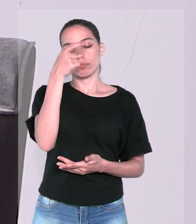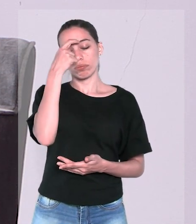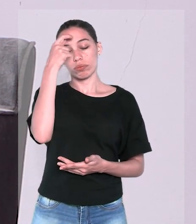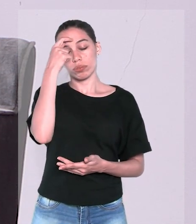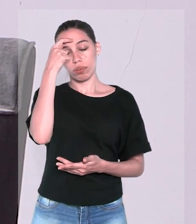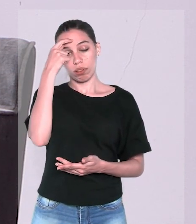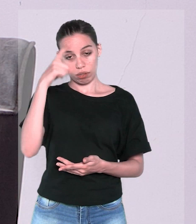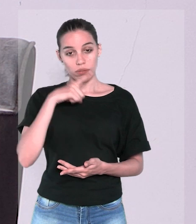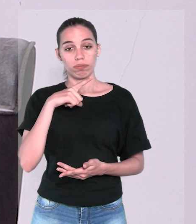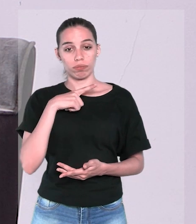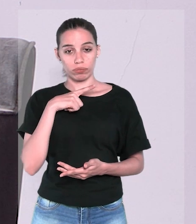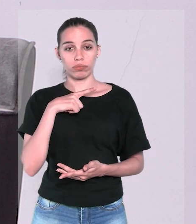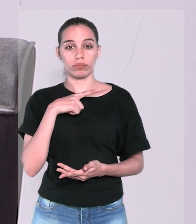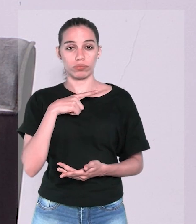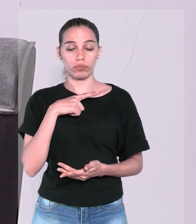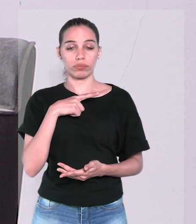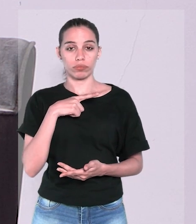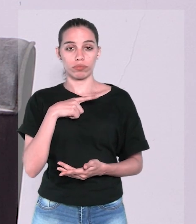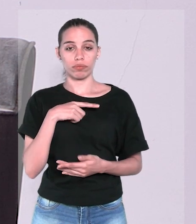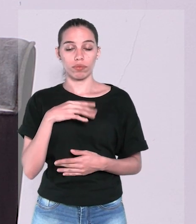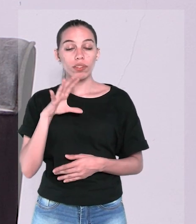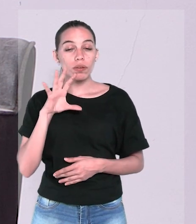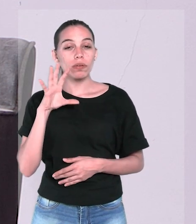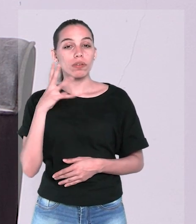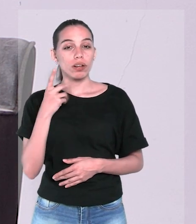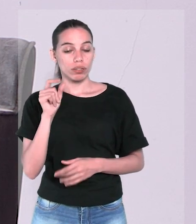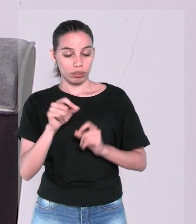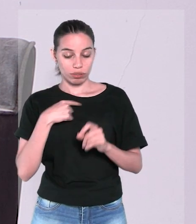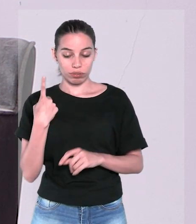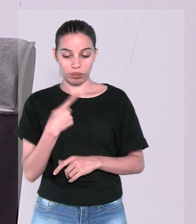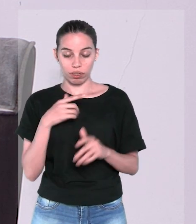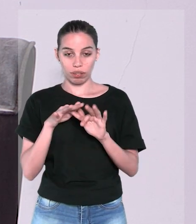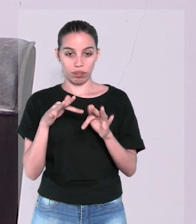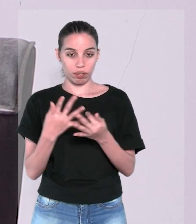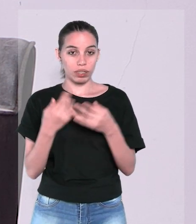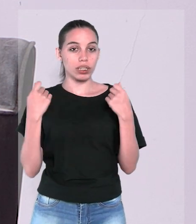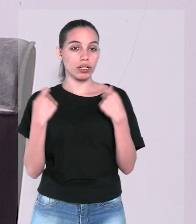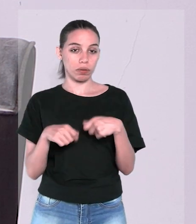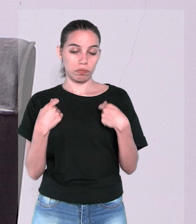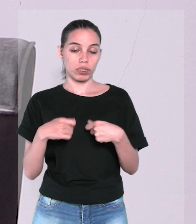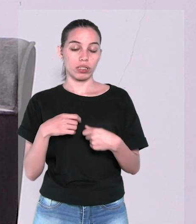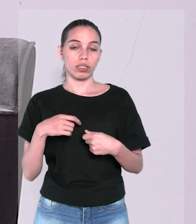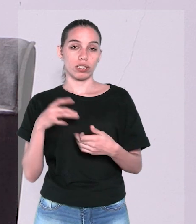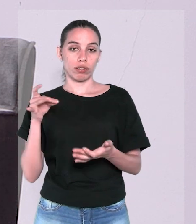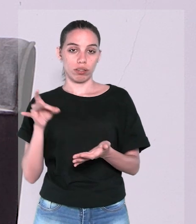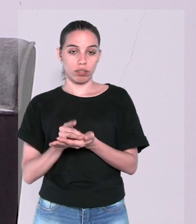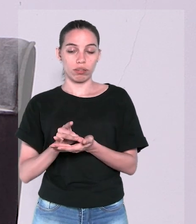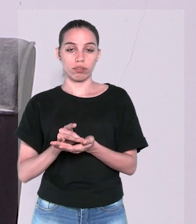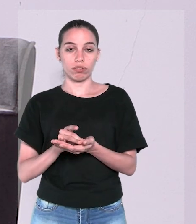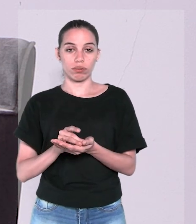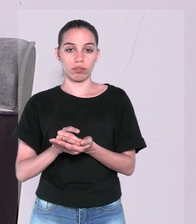acho que nossas famílias precisam urgentemente pensar na educação dos meninos. Os meninos